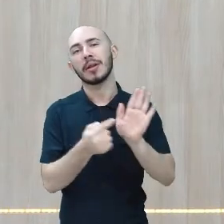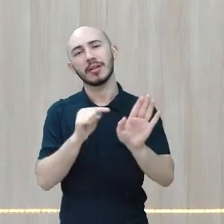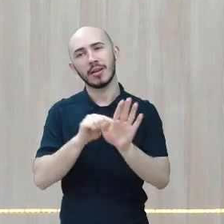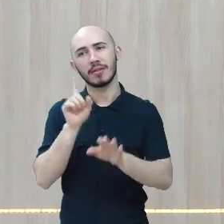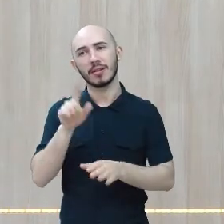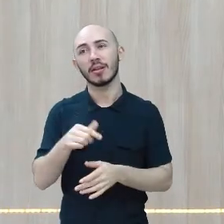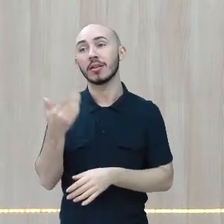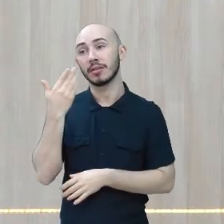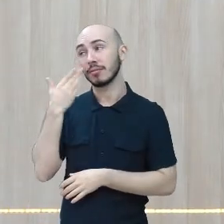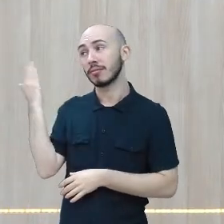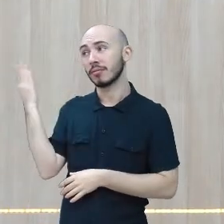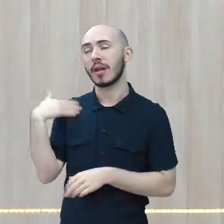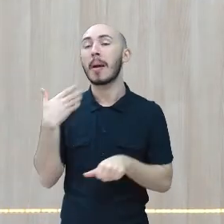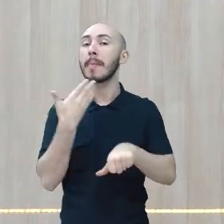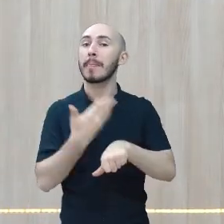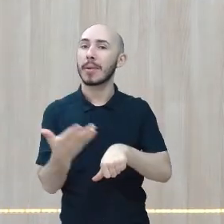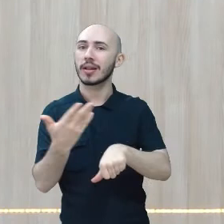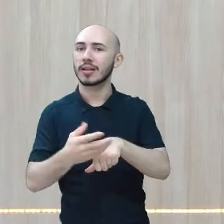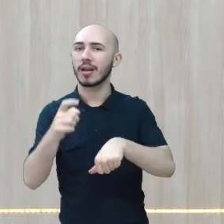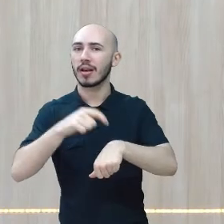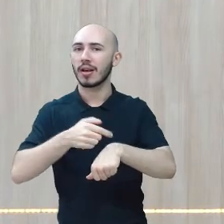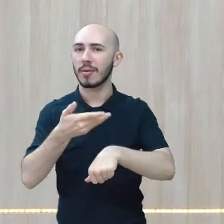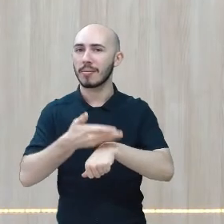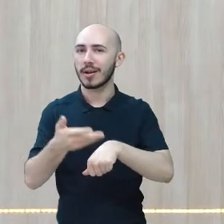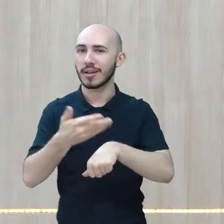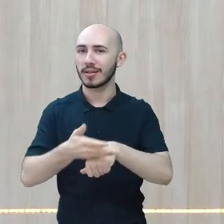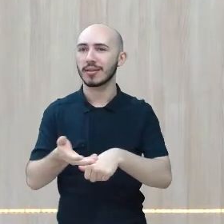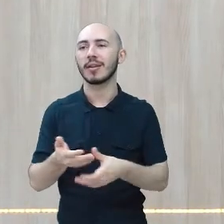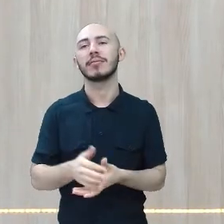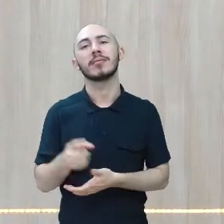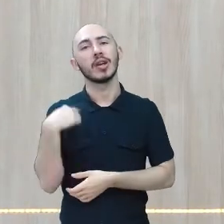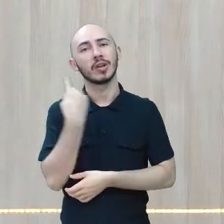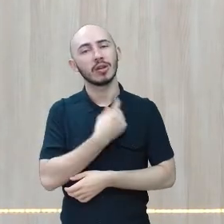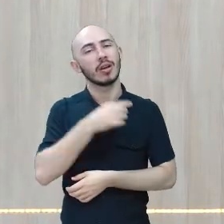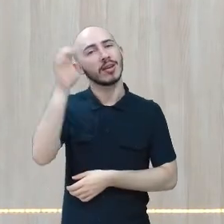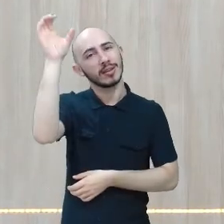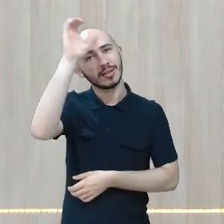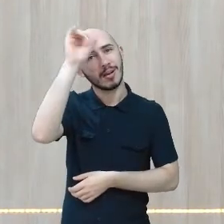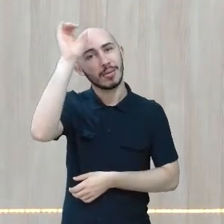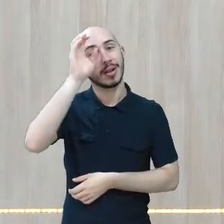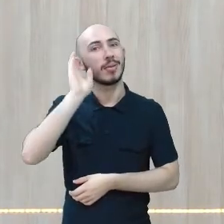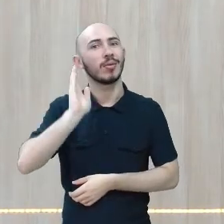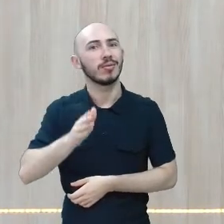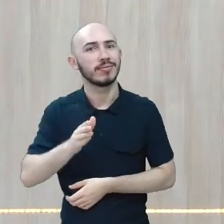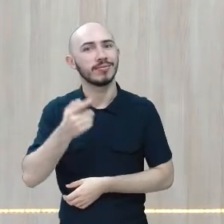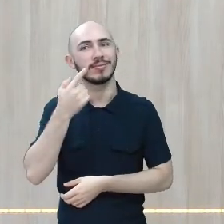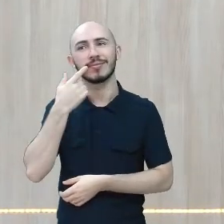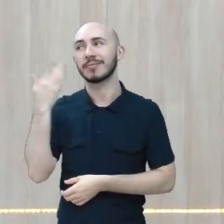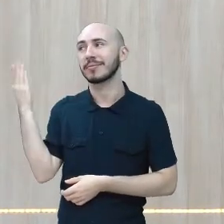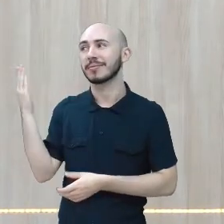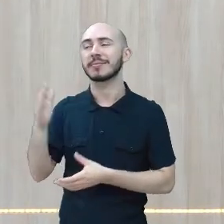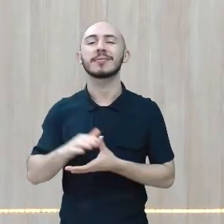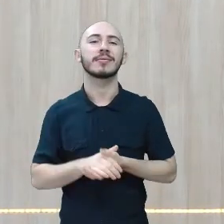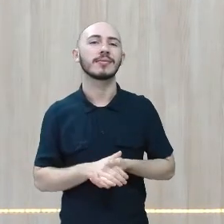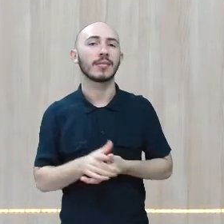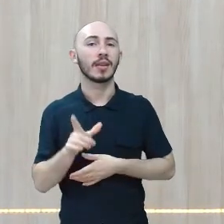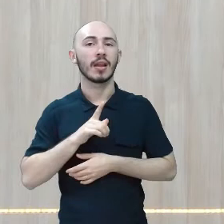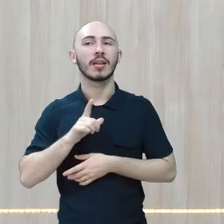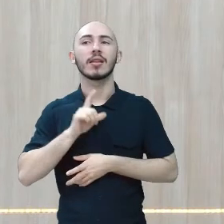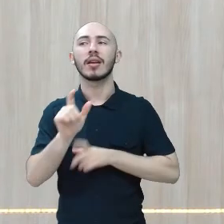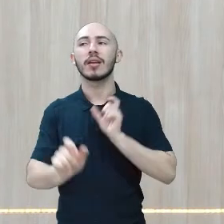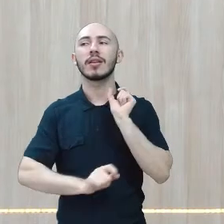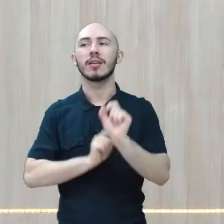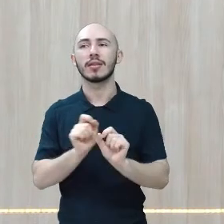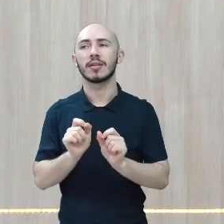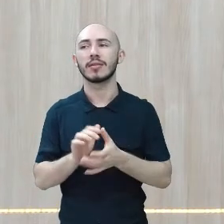Hora de praticar. Vamos praticar aquilo que aprendemos, não é? Então, nós temos um pouquinho